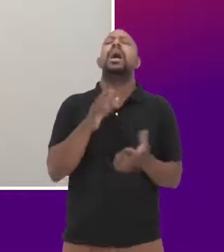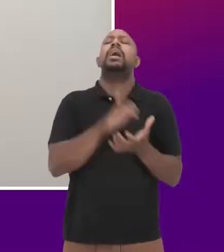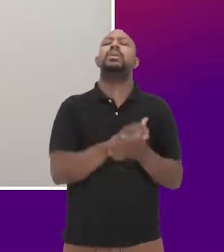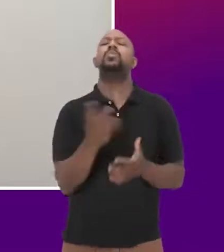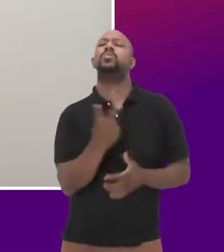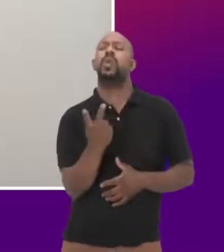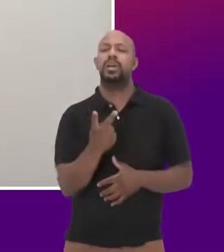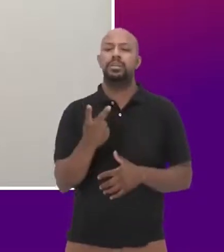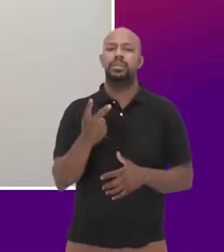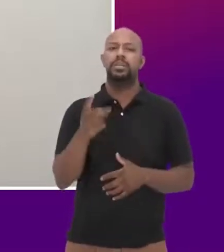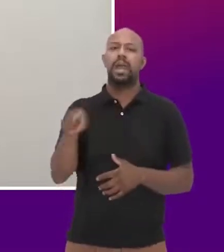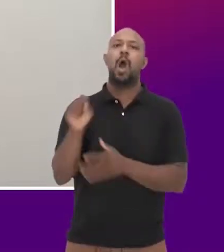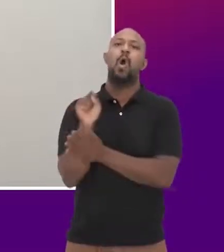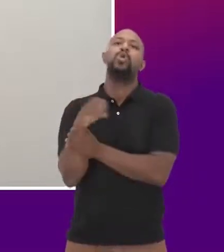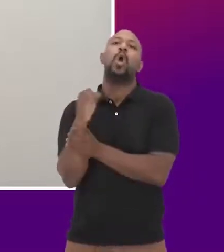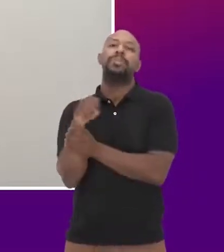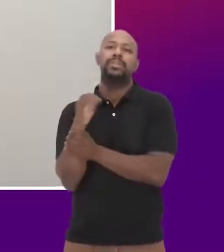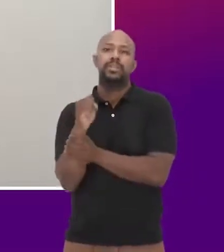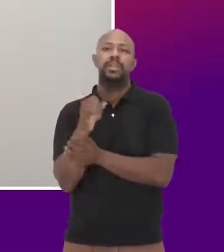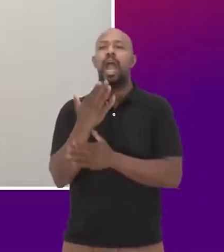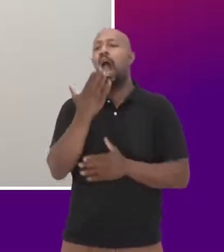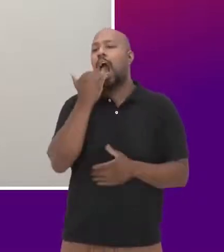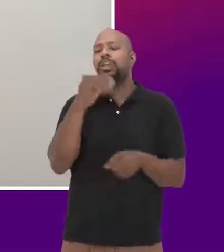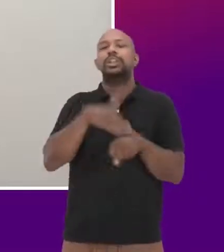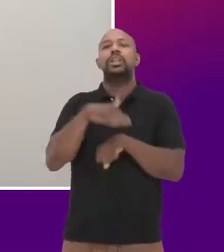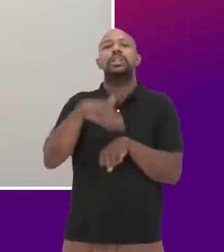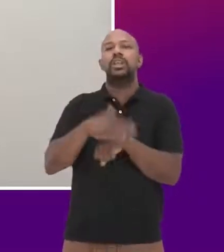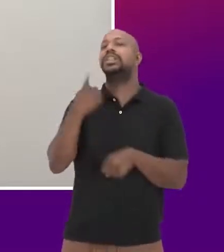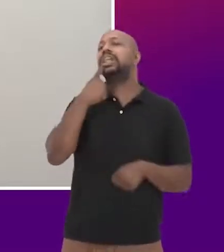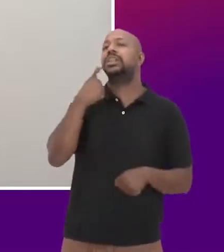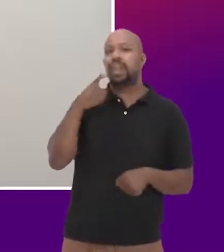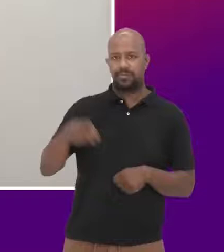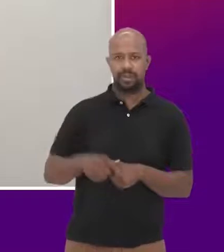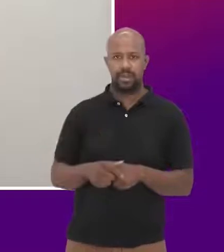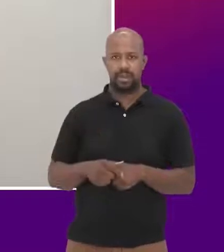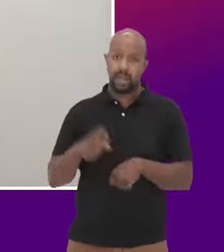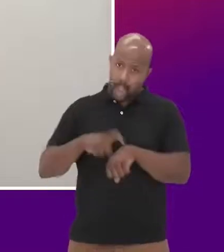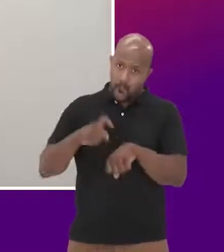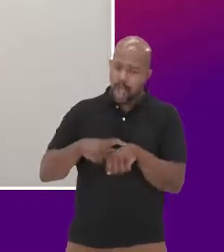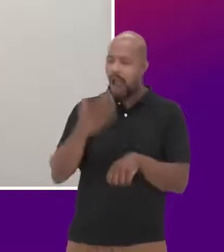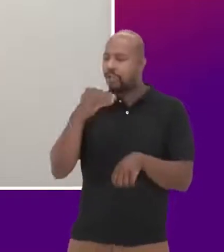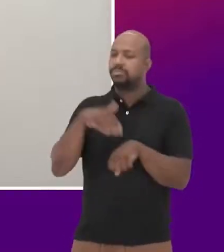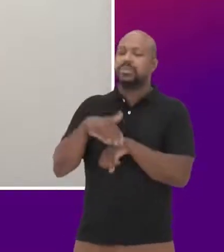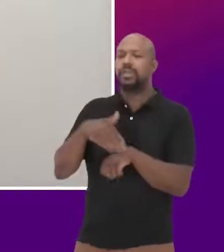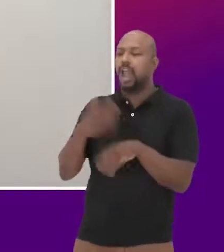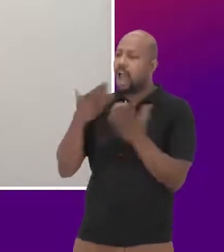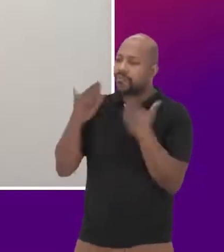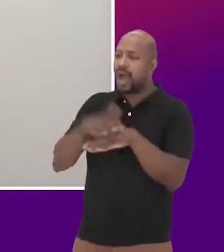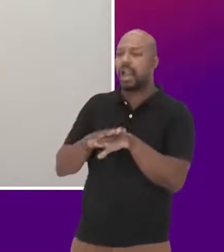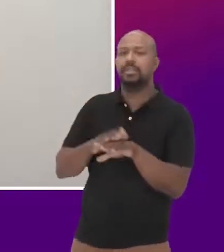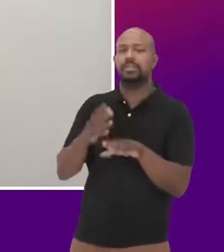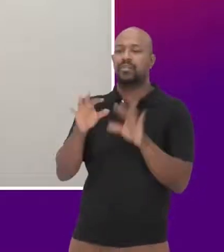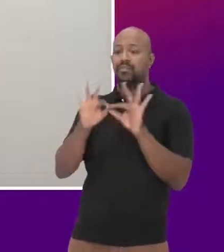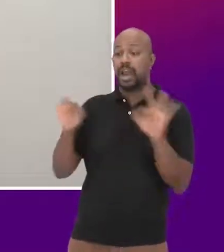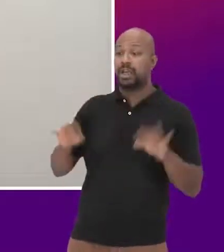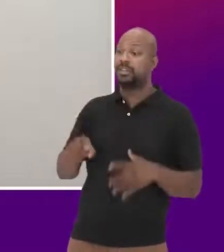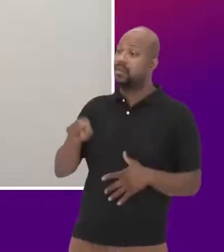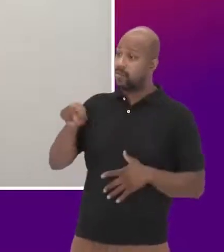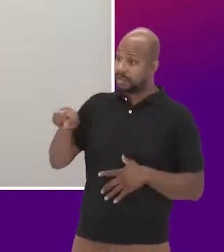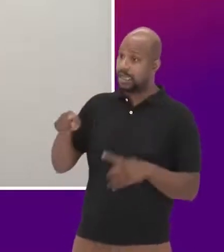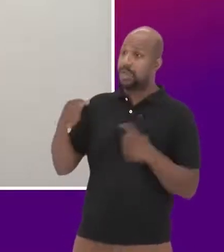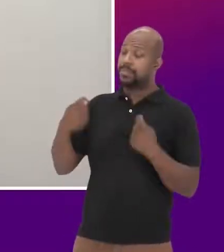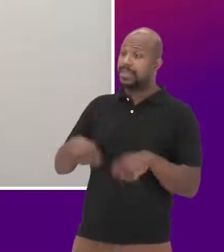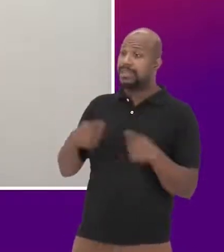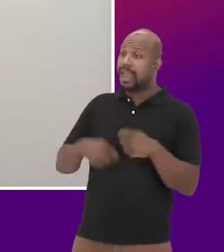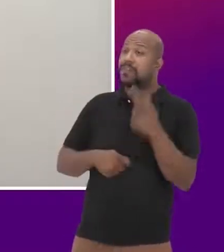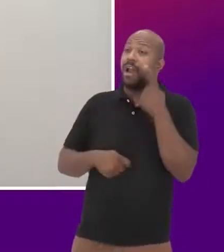ortopedistas jantando numa sexta-feira. Você acha que eles, durante o jantar, iriam dizer a frase, você